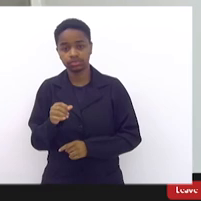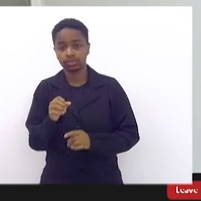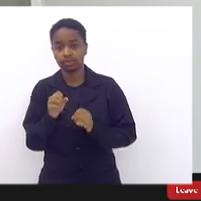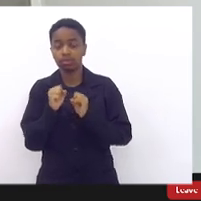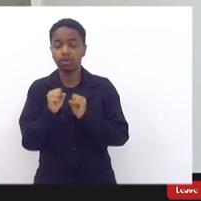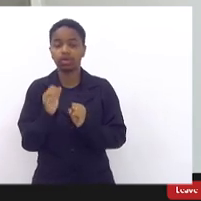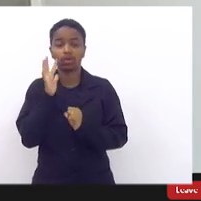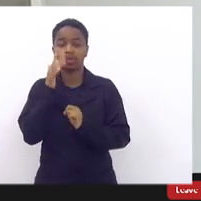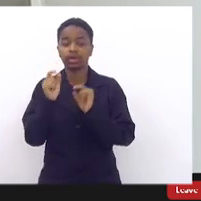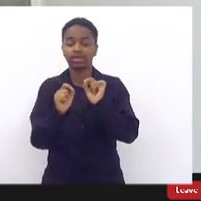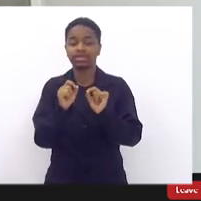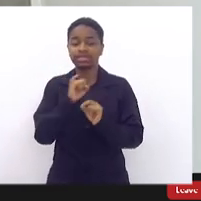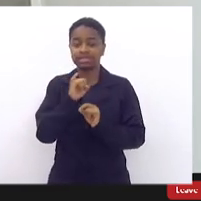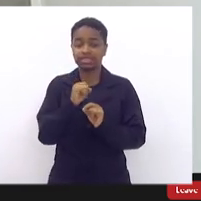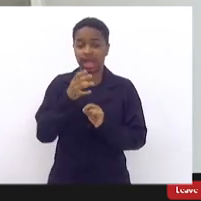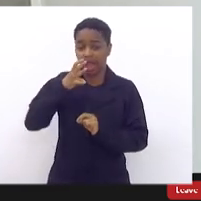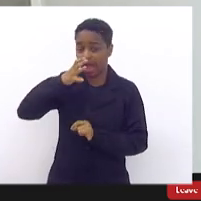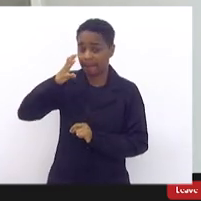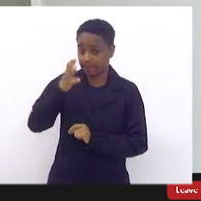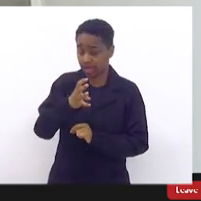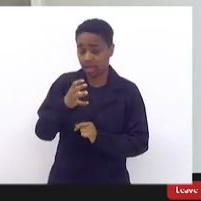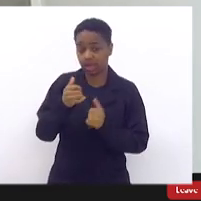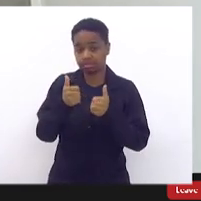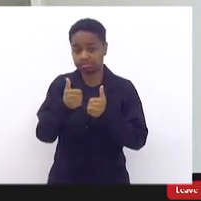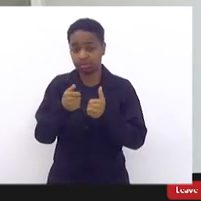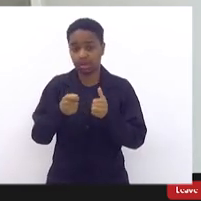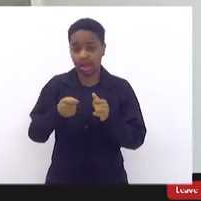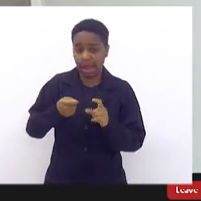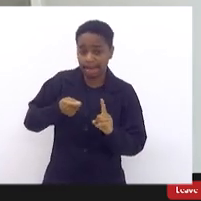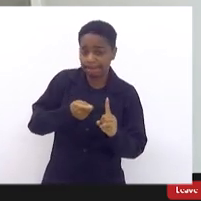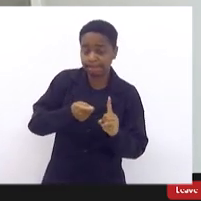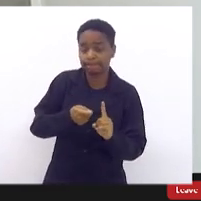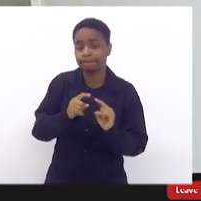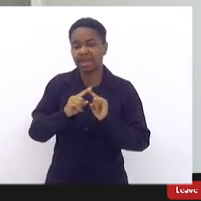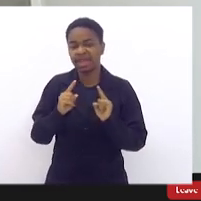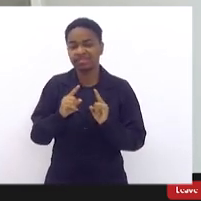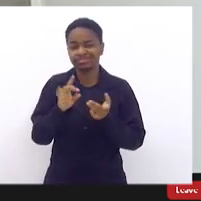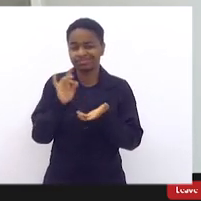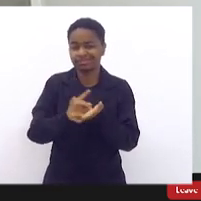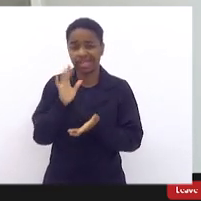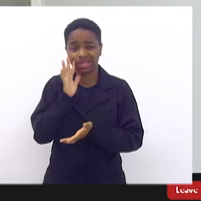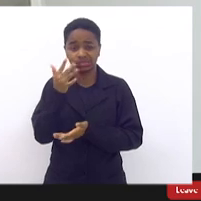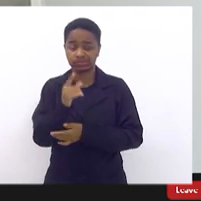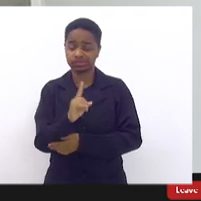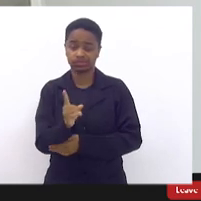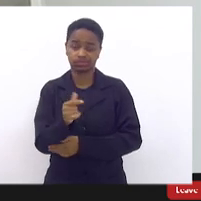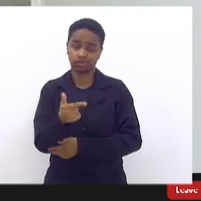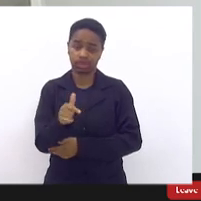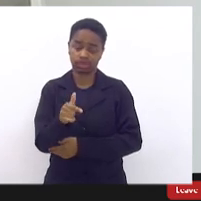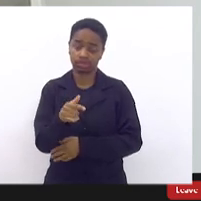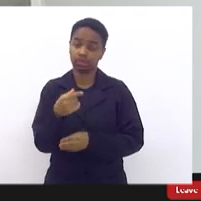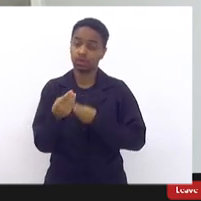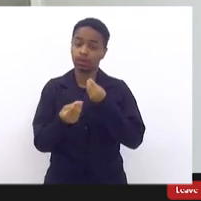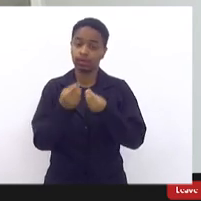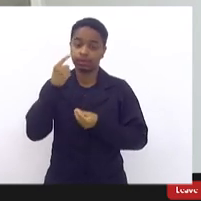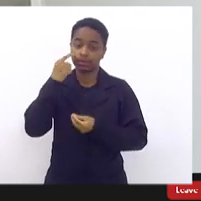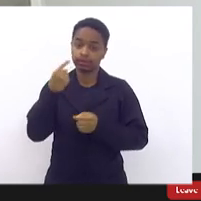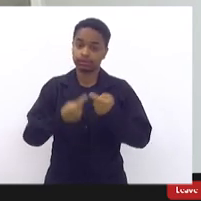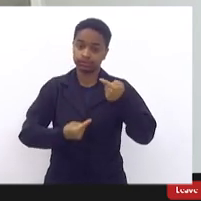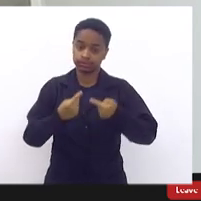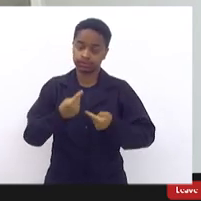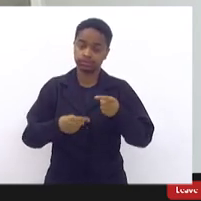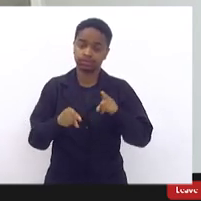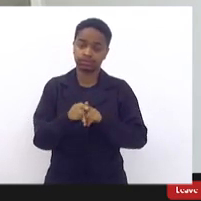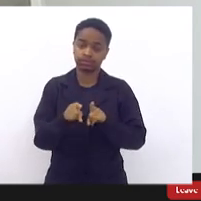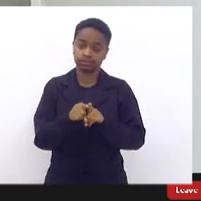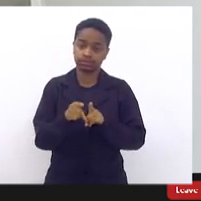sistematicamente ameaçada, alguma coisa desse tipo. Mas os efeitos não são resolvidos. Então, como é que a gente pensa numa política que envolva